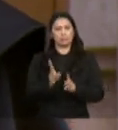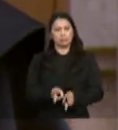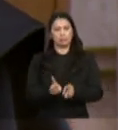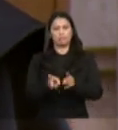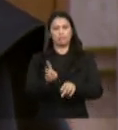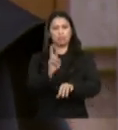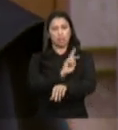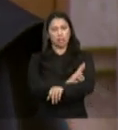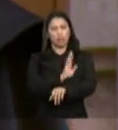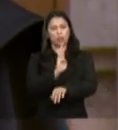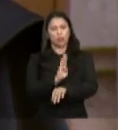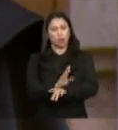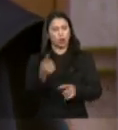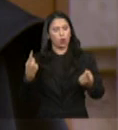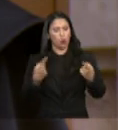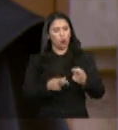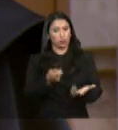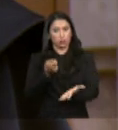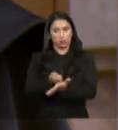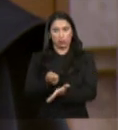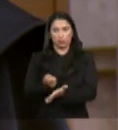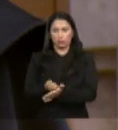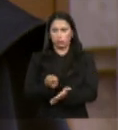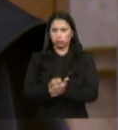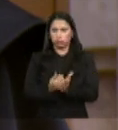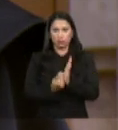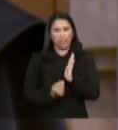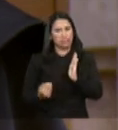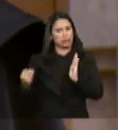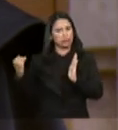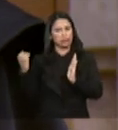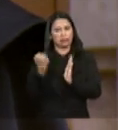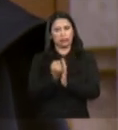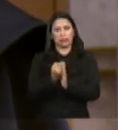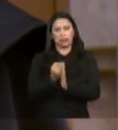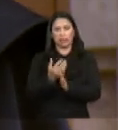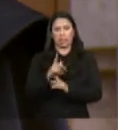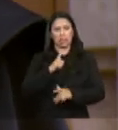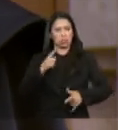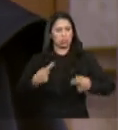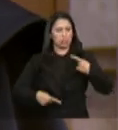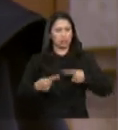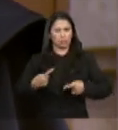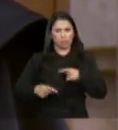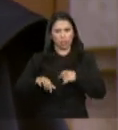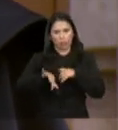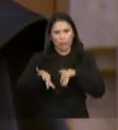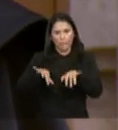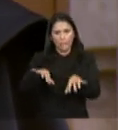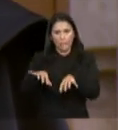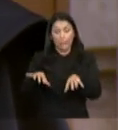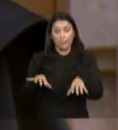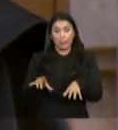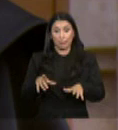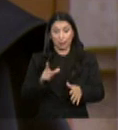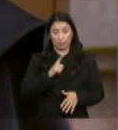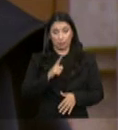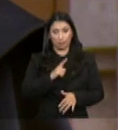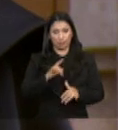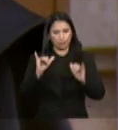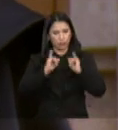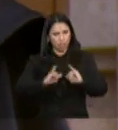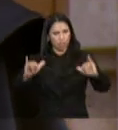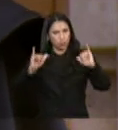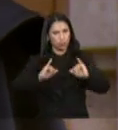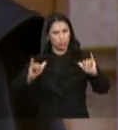contra os arbítrios os excessos e os riscos maniqueístas da política secretária no Diário de Notícias